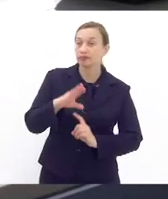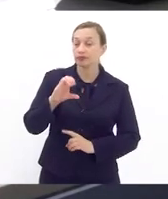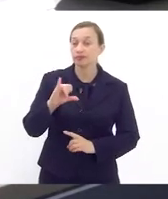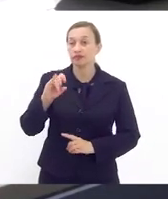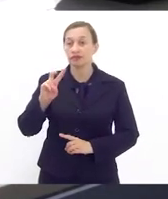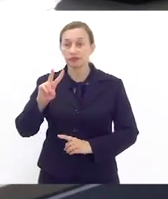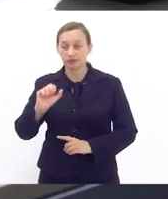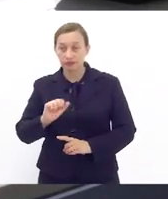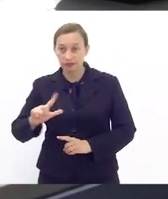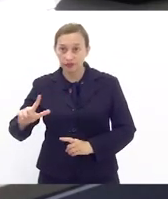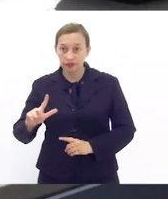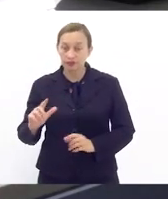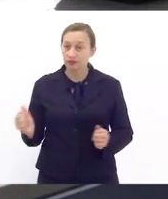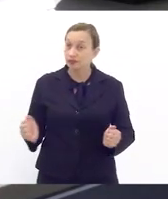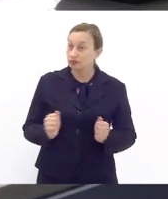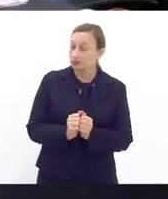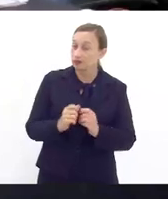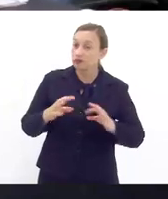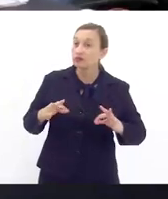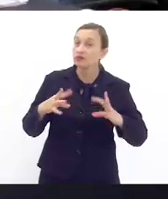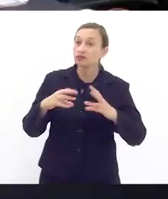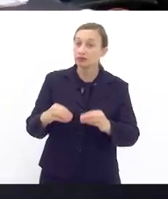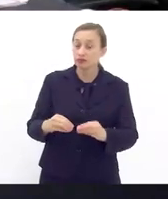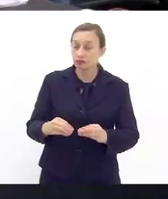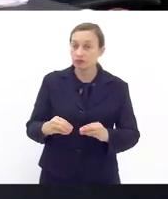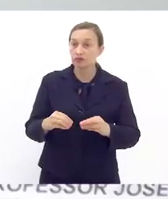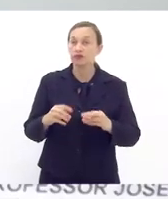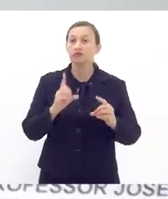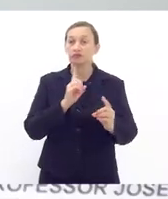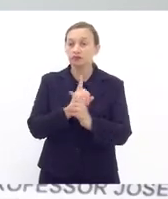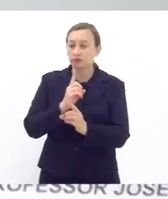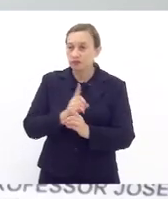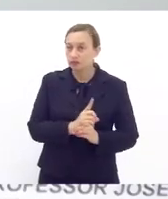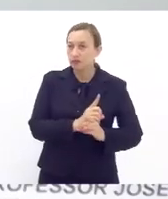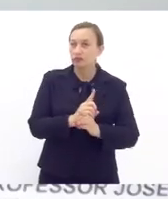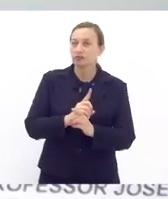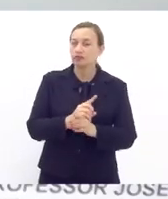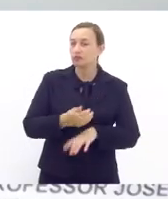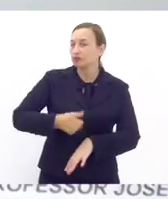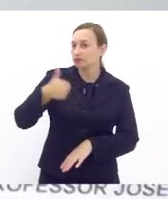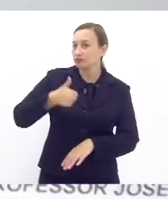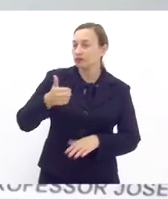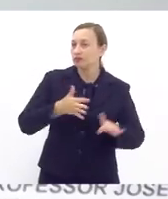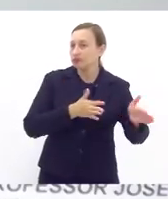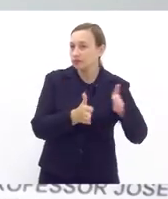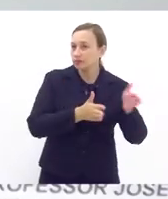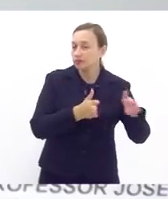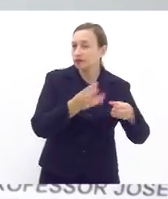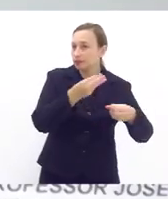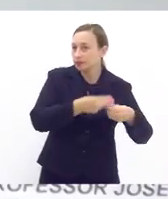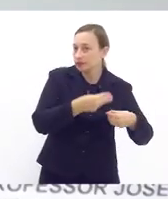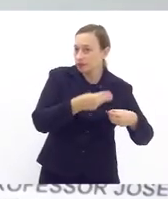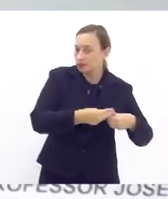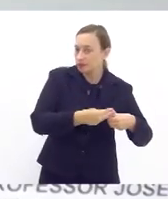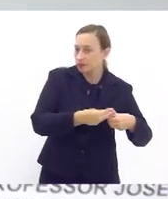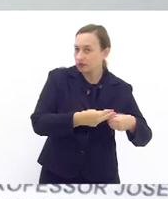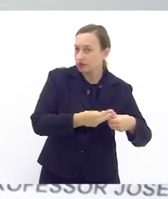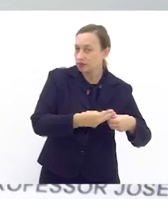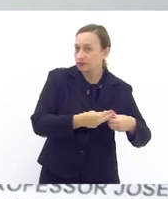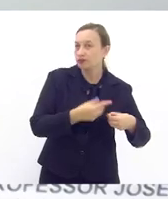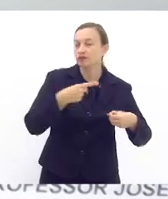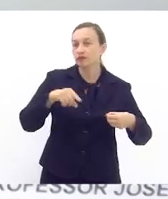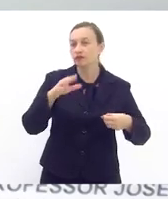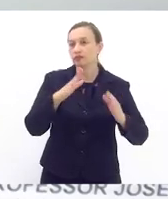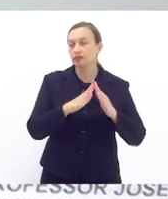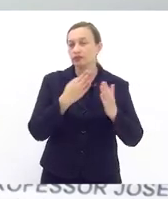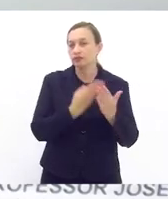de todo o coede foi muito bom participei da primeira fase que era Municipal que participei lá na